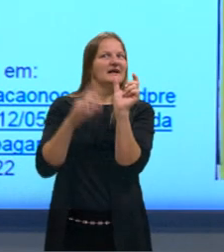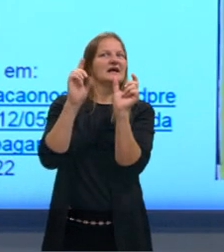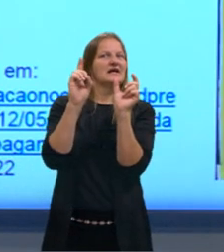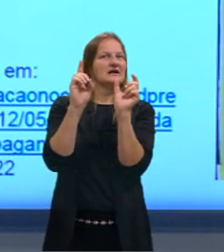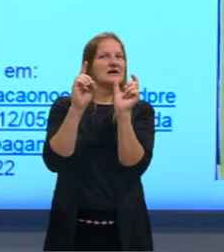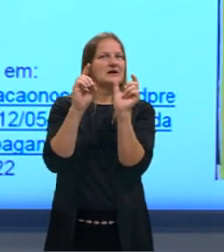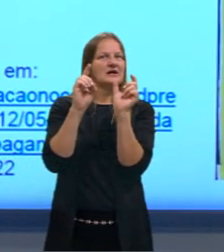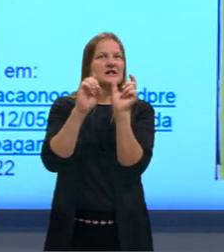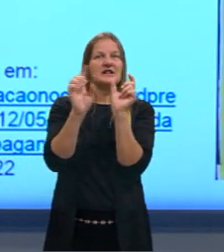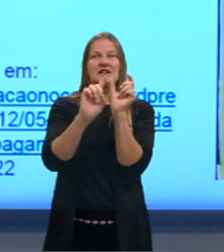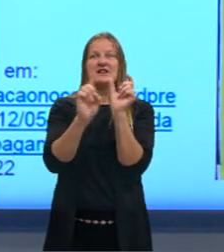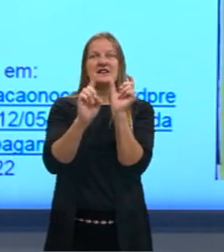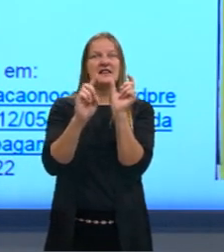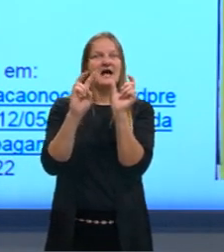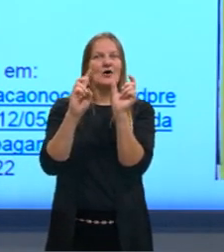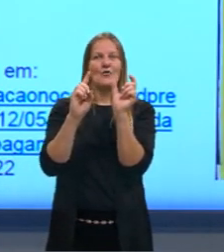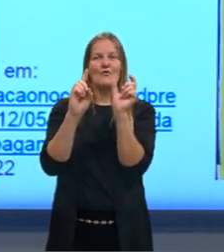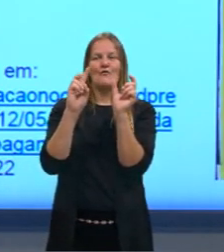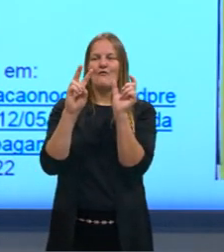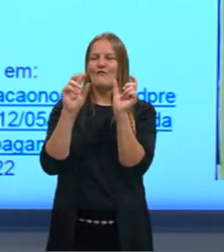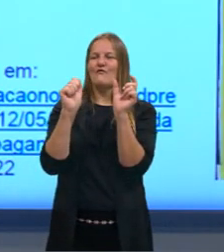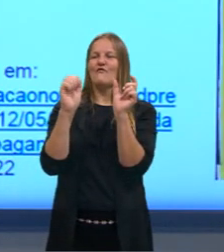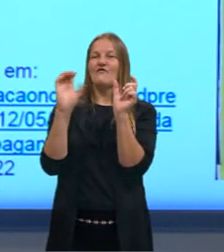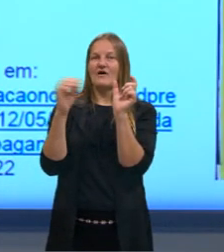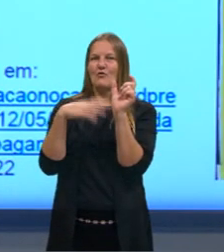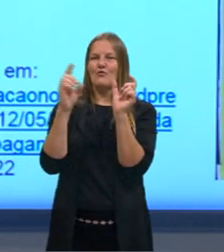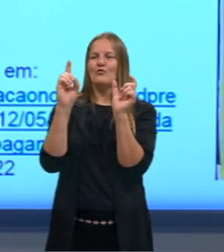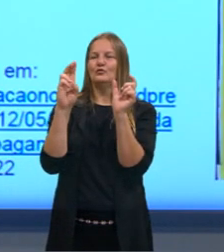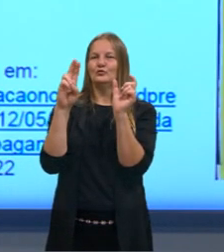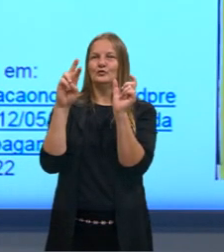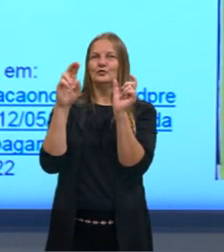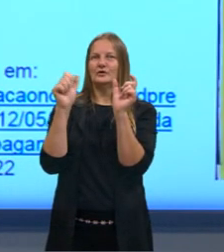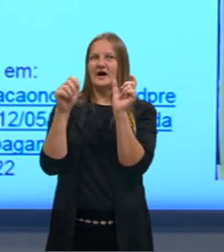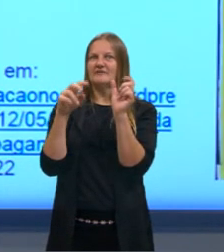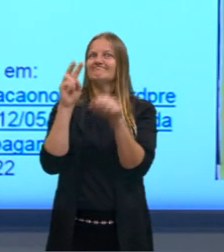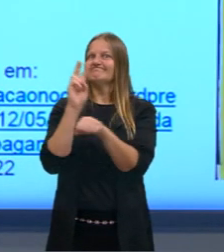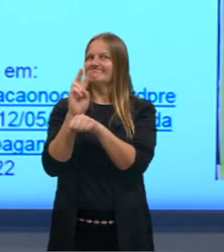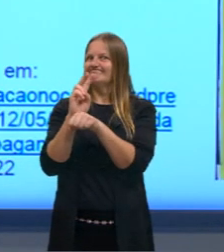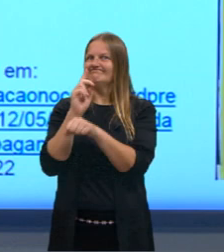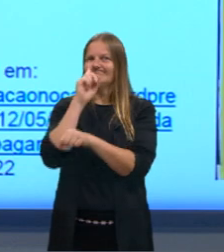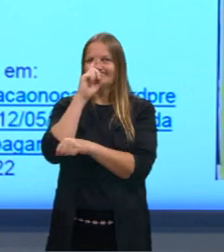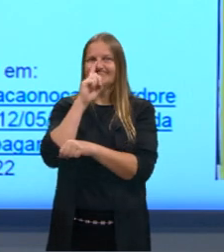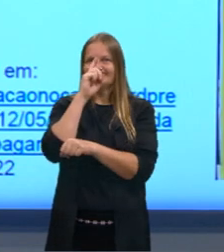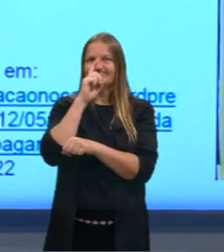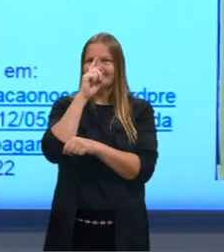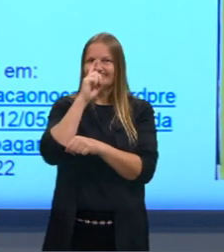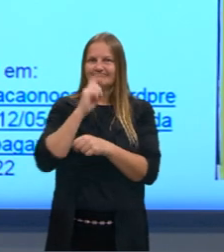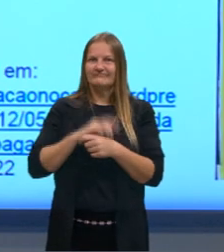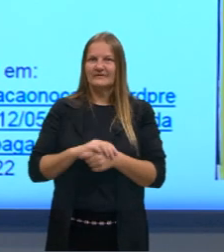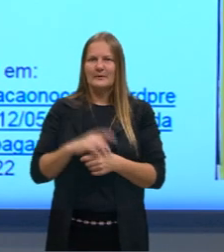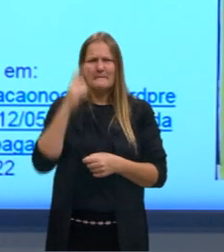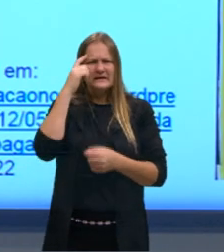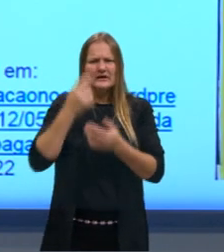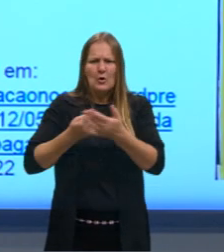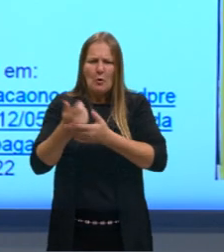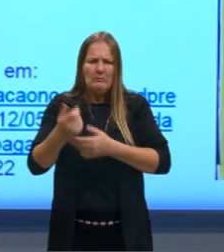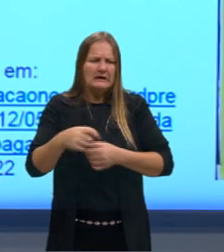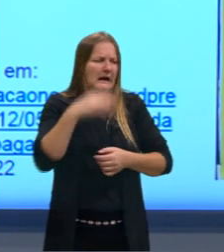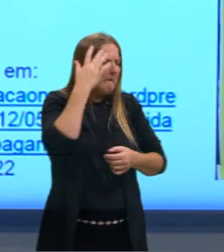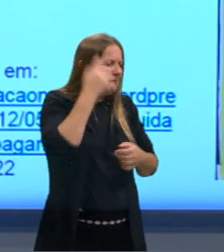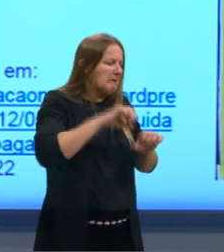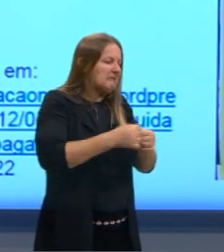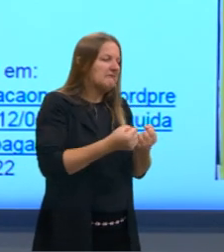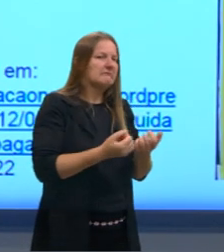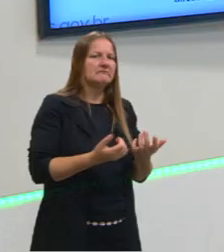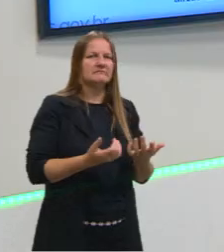Então esse toda essa frase aqui ela vai ter esse sentido polissêmico e isso não dá para a gente